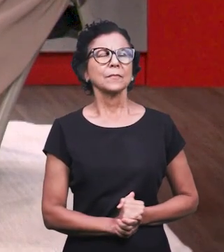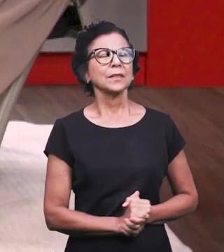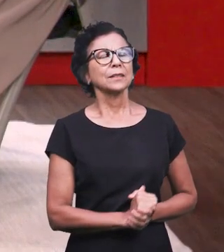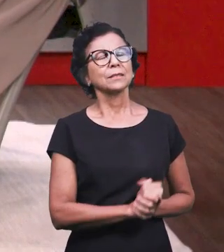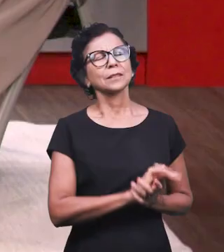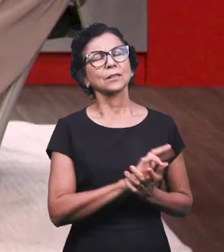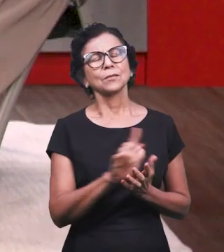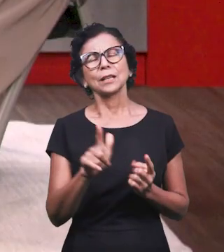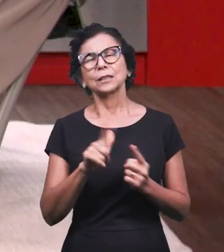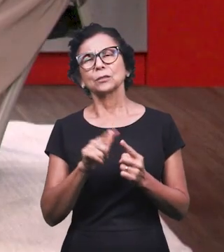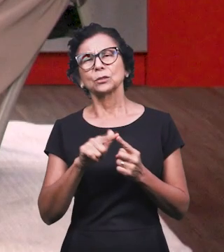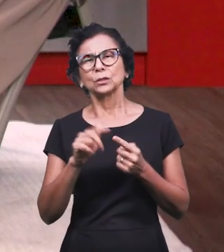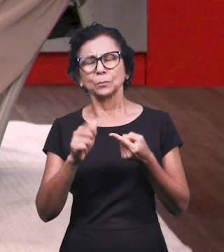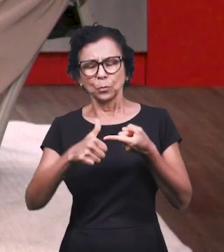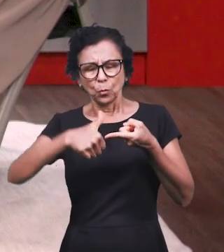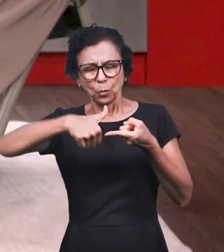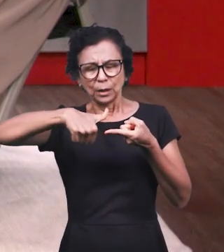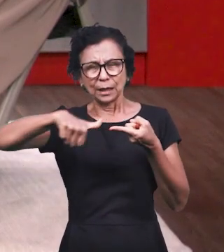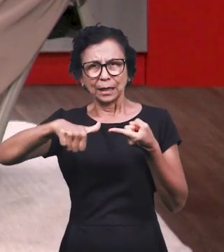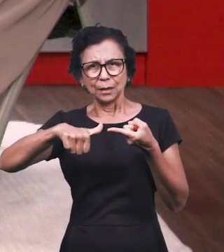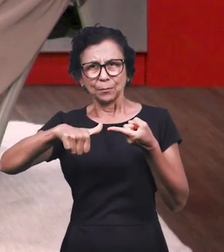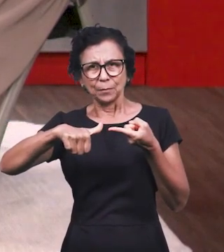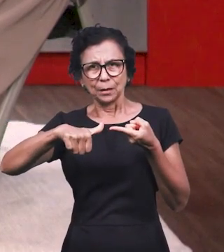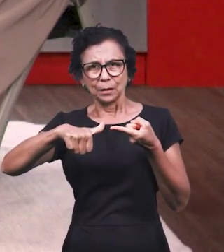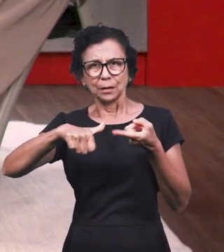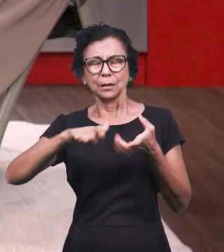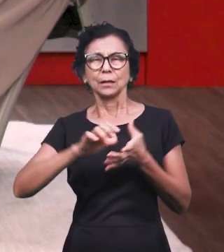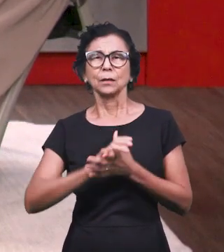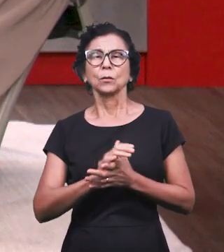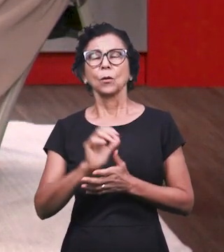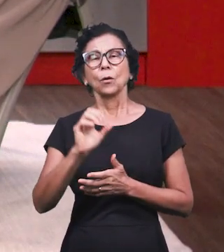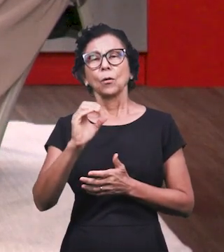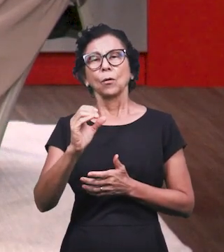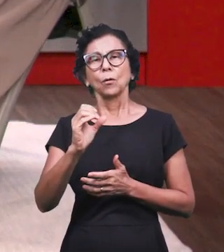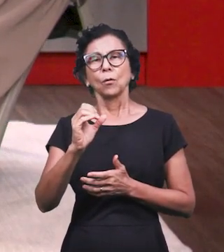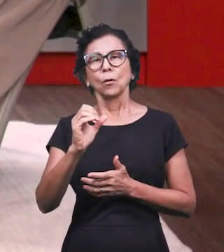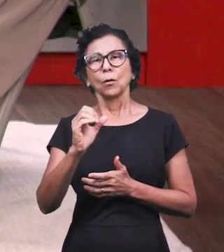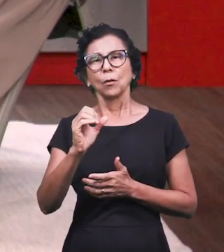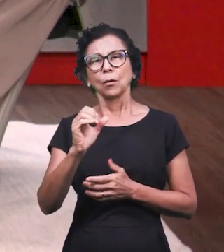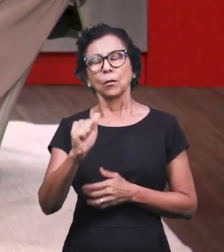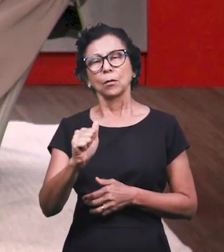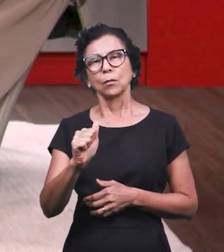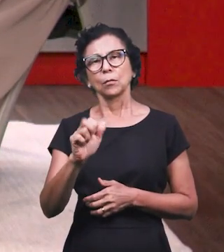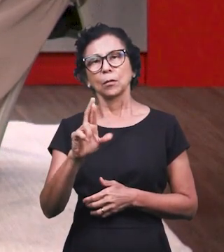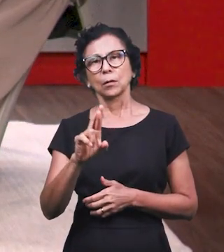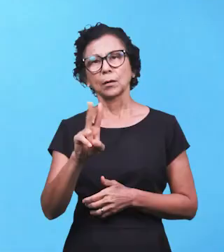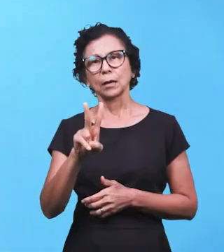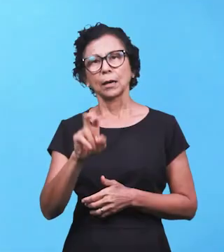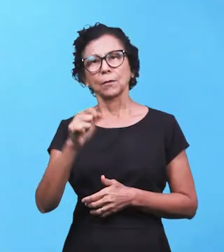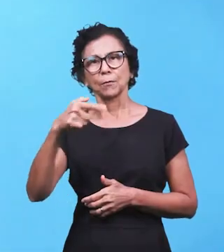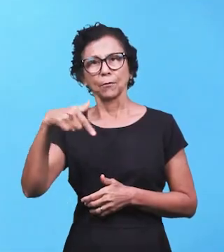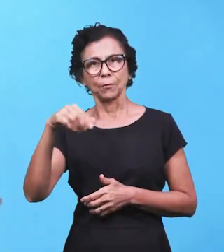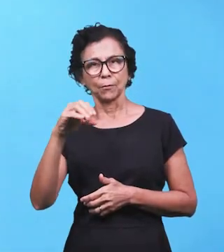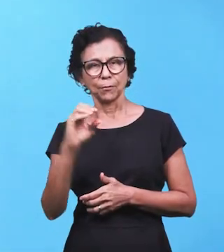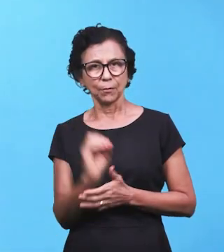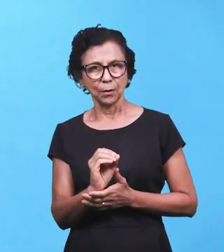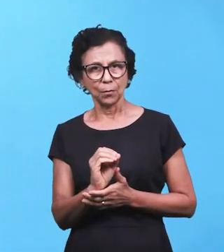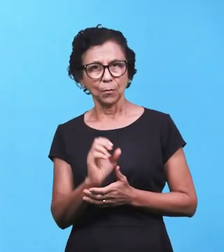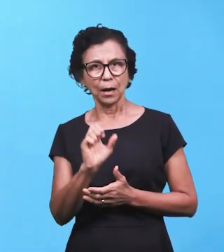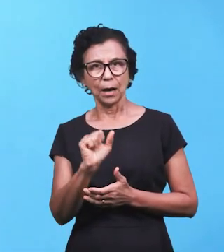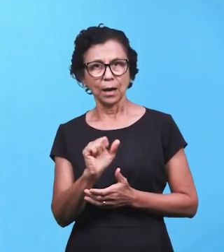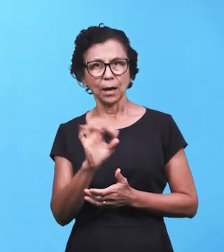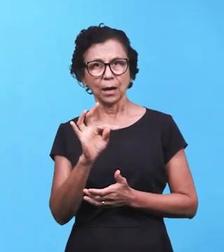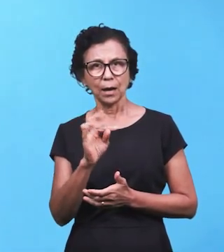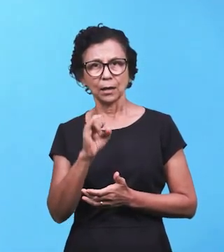eles são adequados? Eles são realmente bons para higiene bucal? É, criou-se um modismo, né, dos